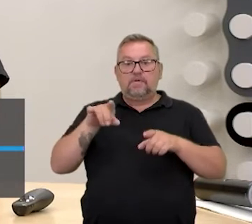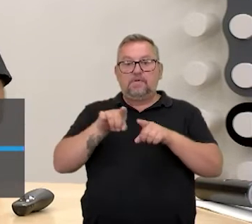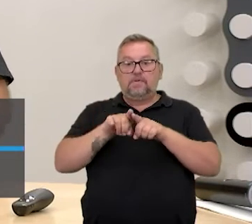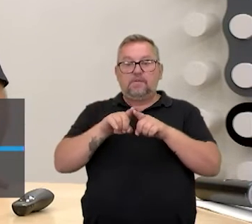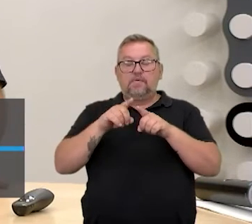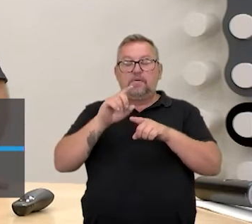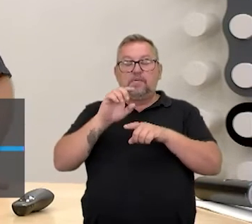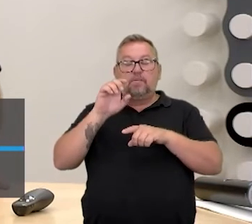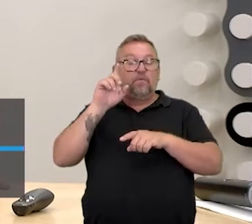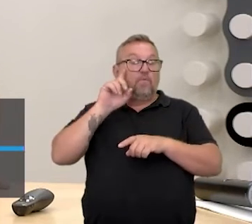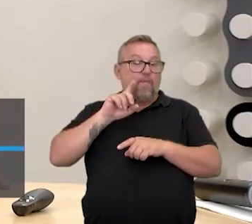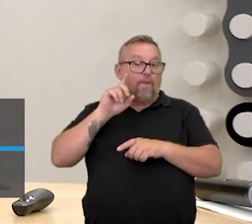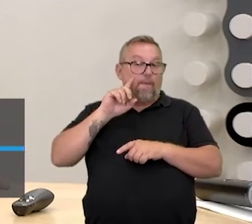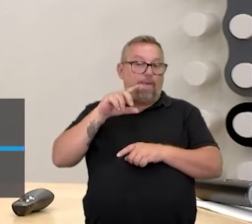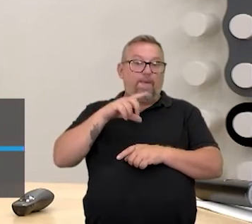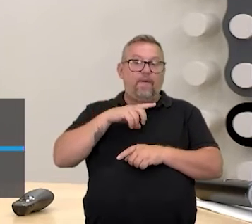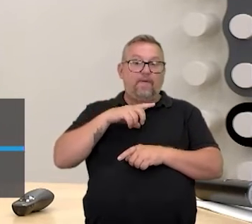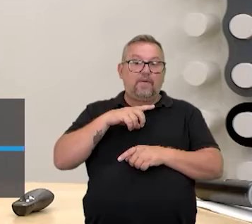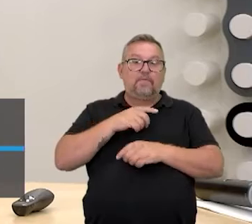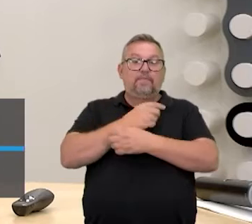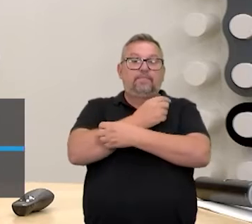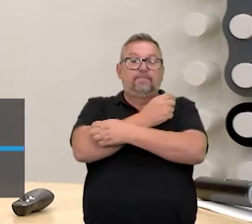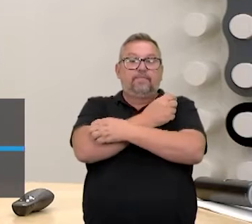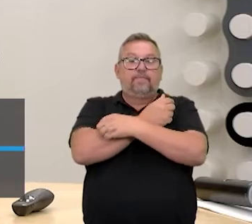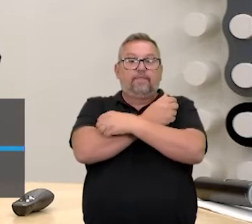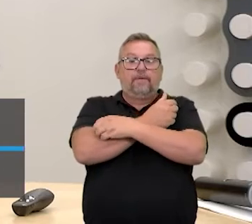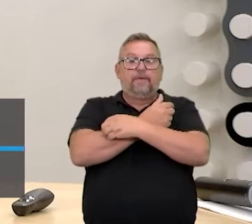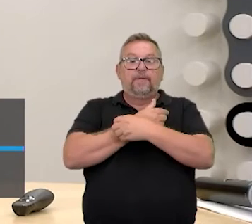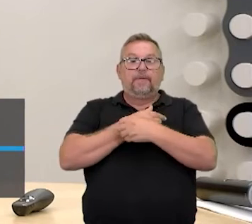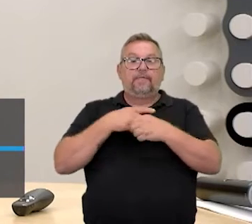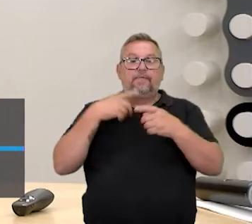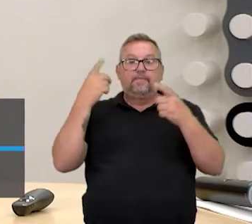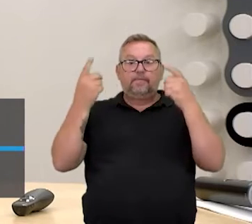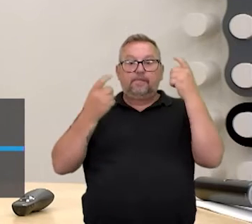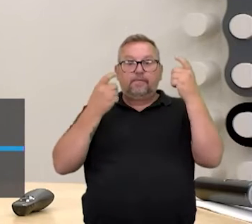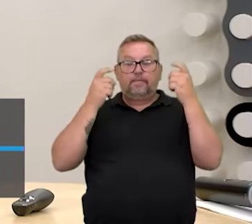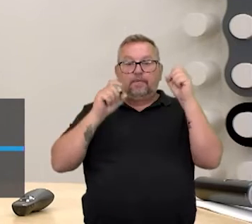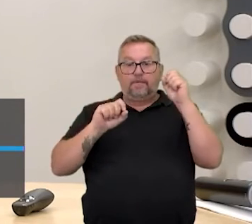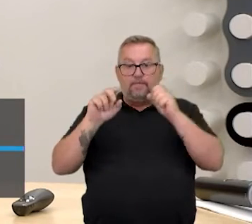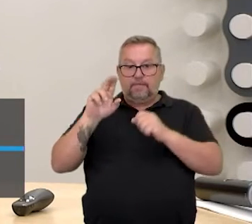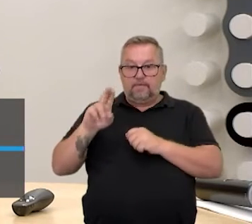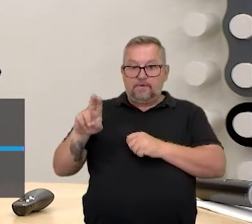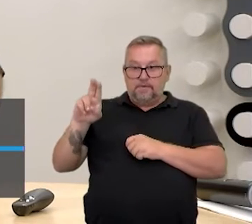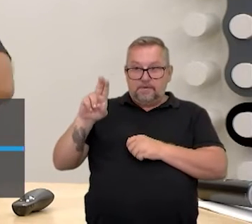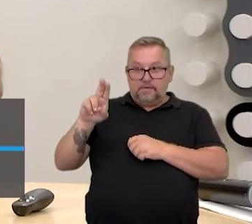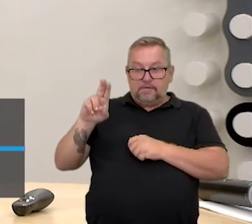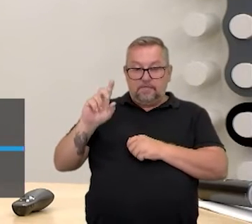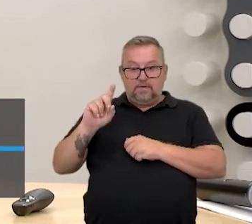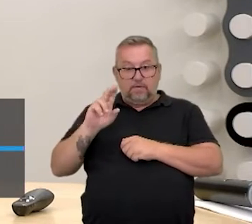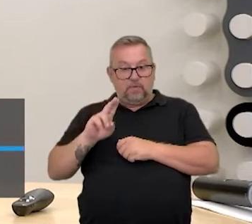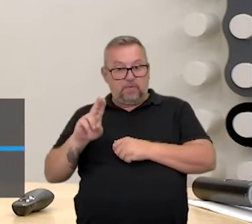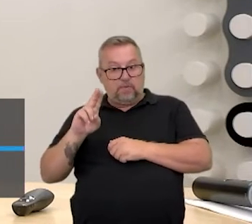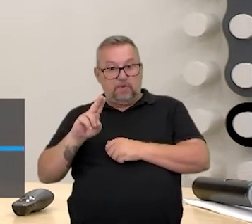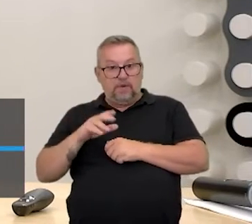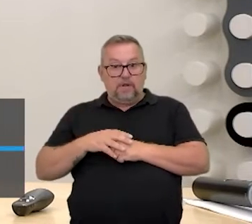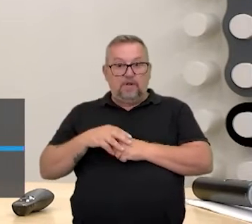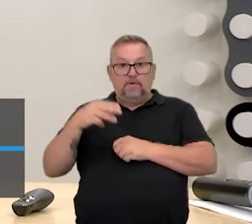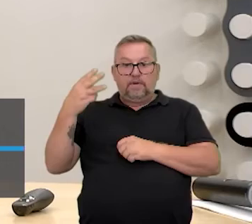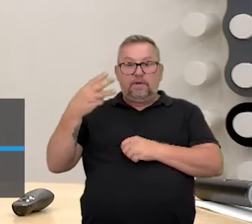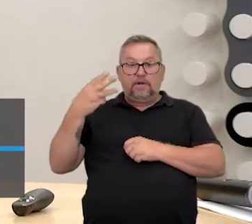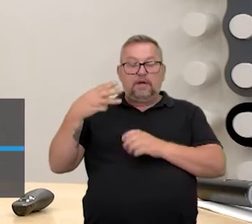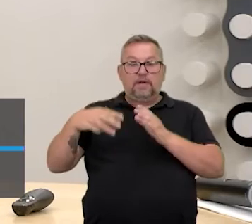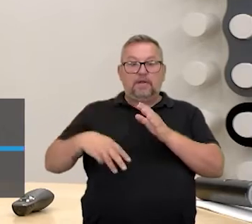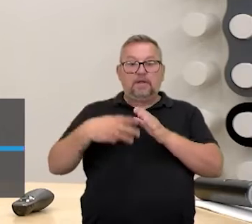que os Estados Unidos têm, né? Então a preocupação é essa, né? Vai usar? Não vai usar? Se fala em Terceira Guerra